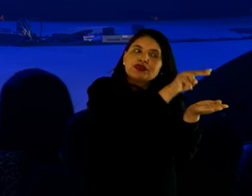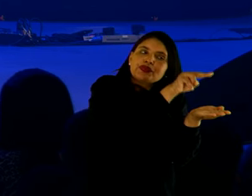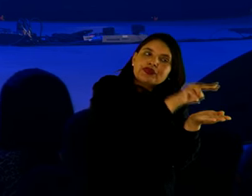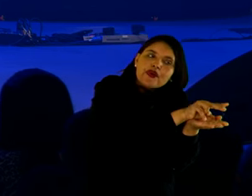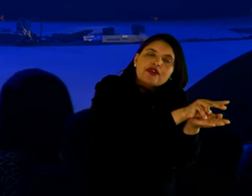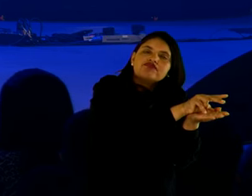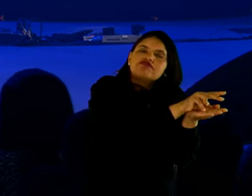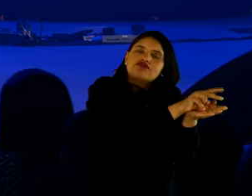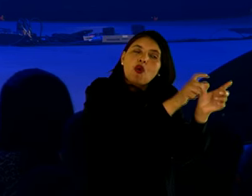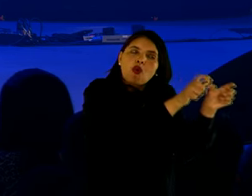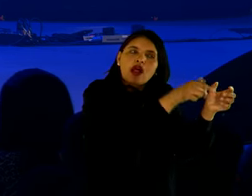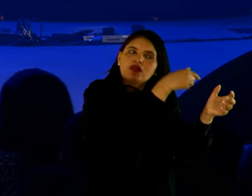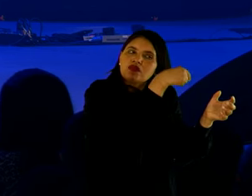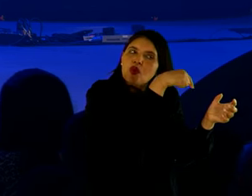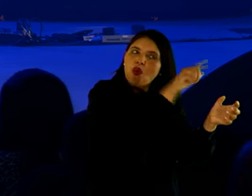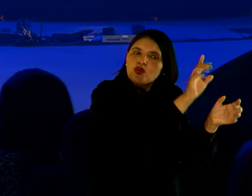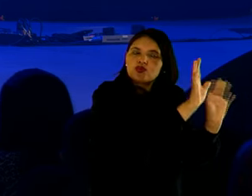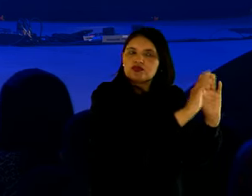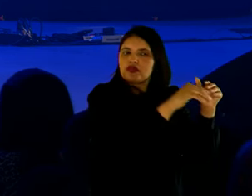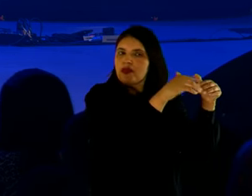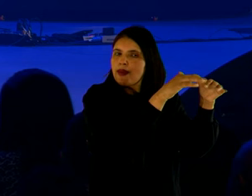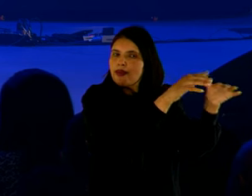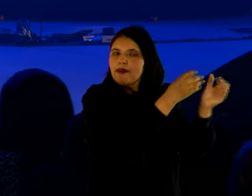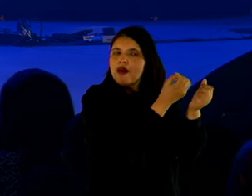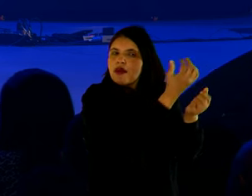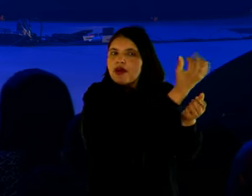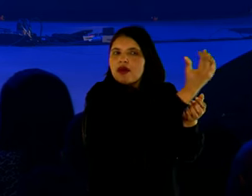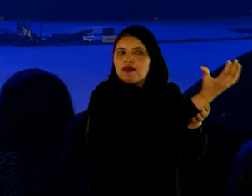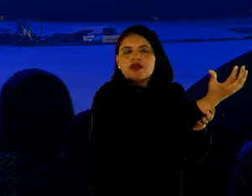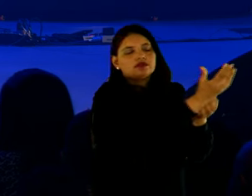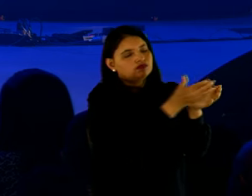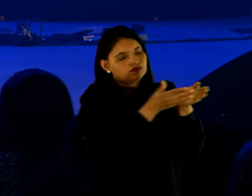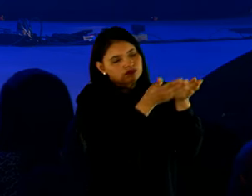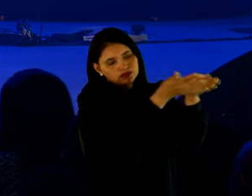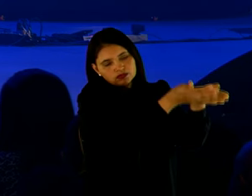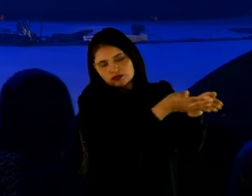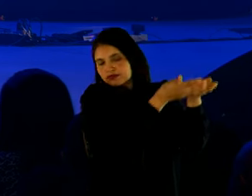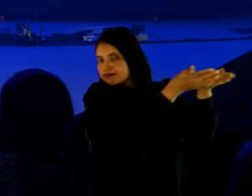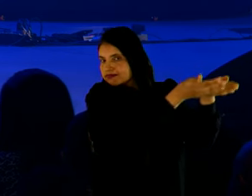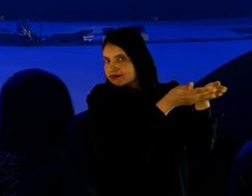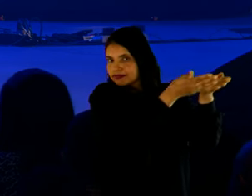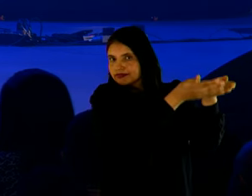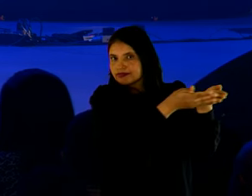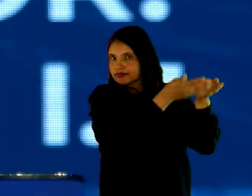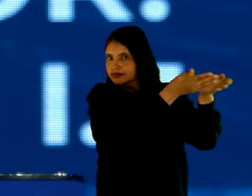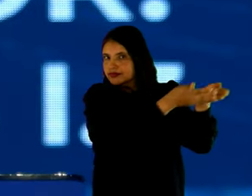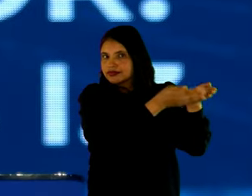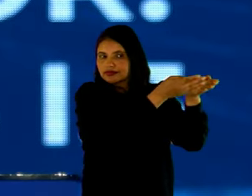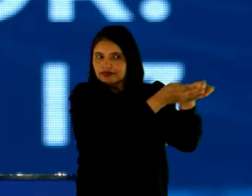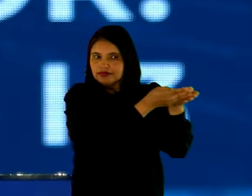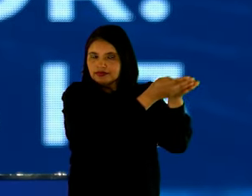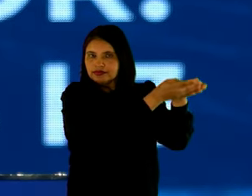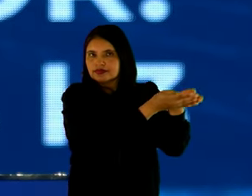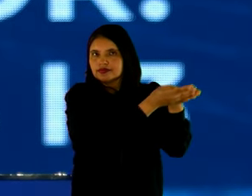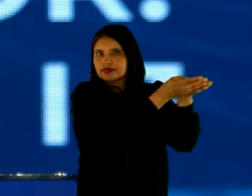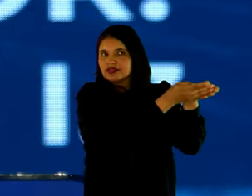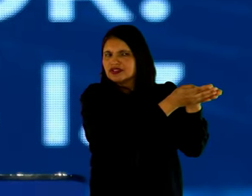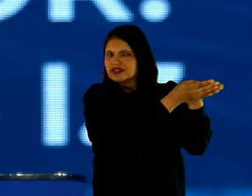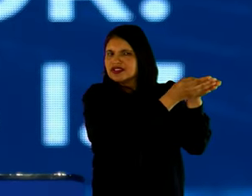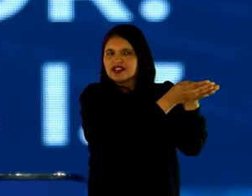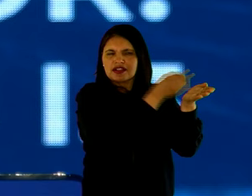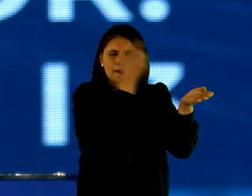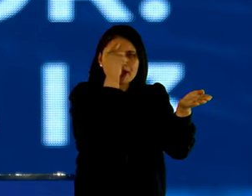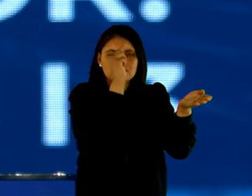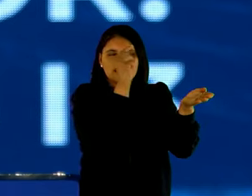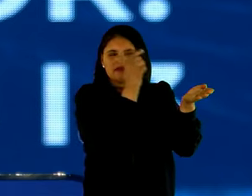Nínive, ia para Tarses, pagou a sua passagem, entrou no navio e a Bíblia diz que ele queria fugir